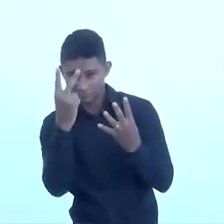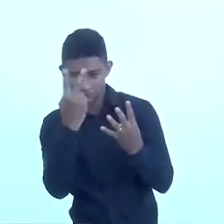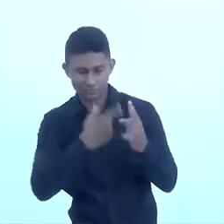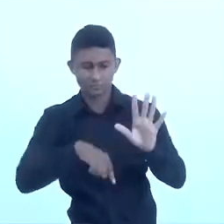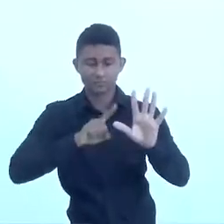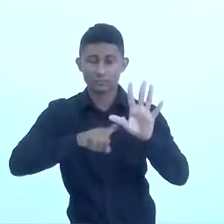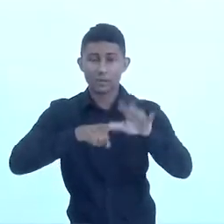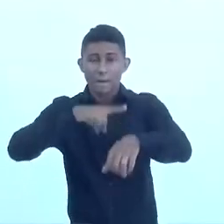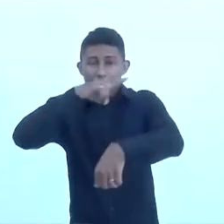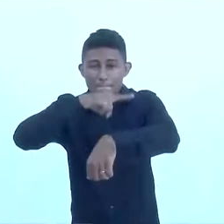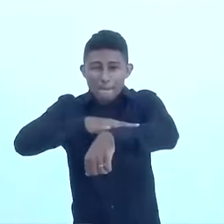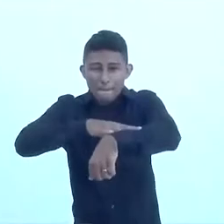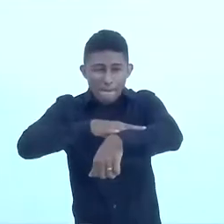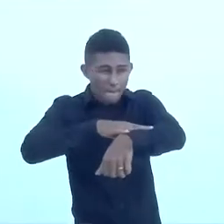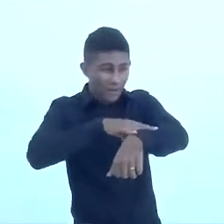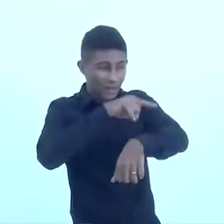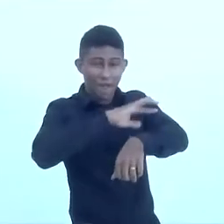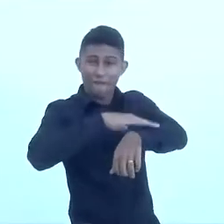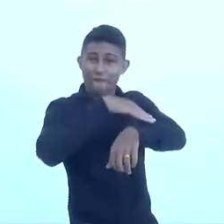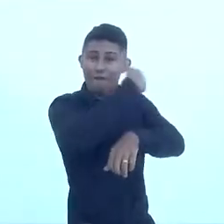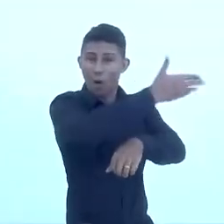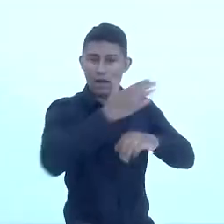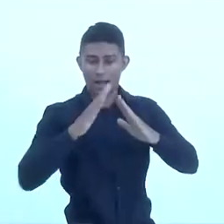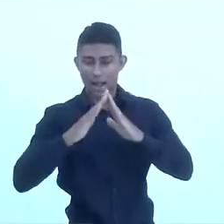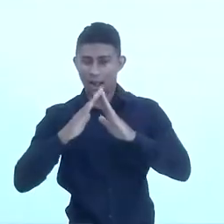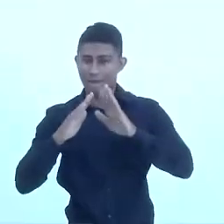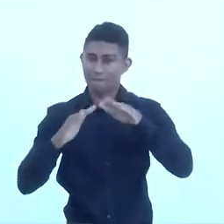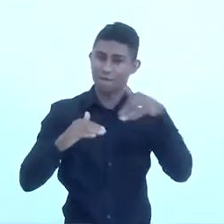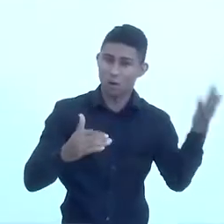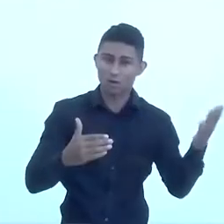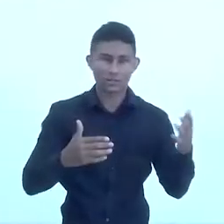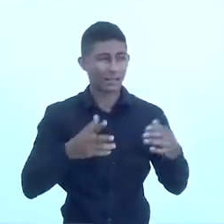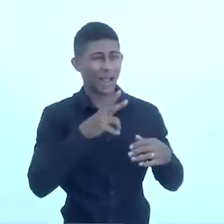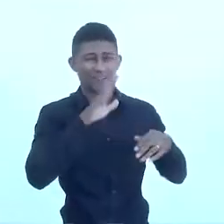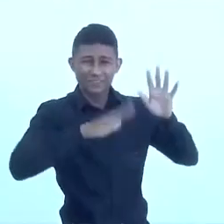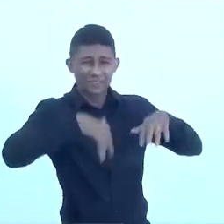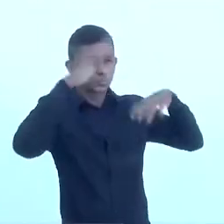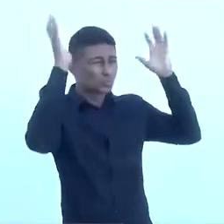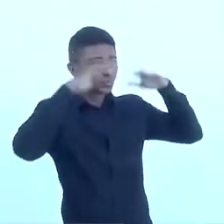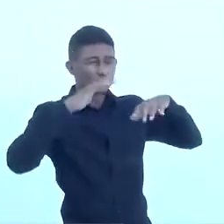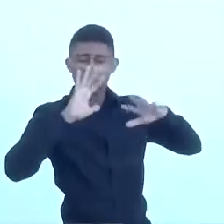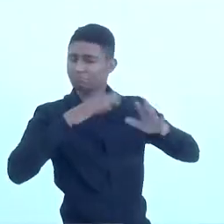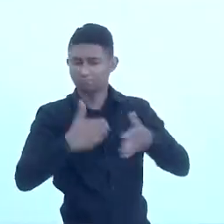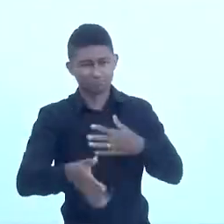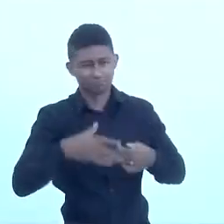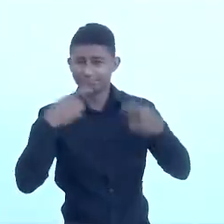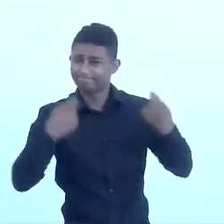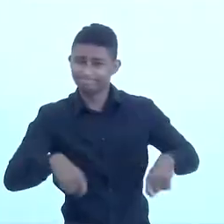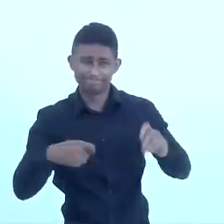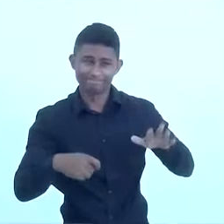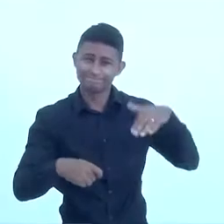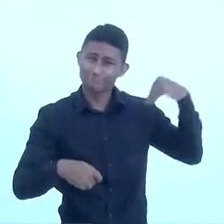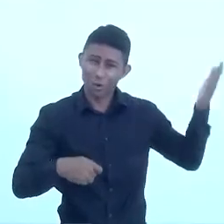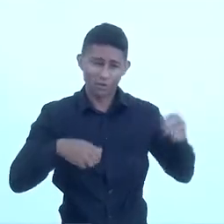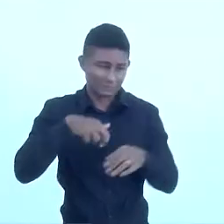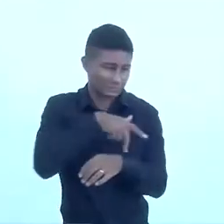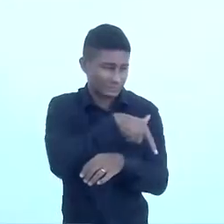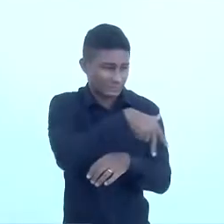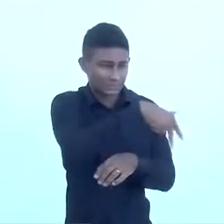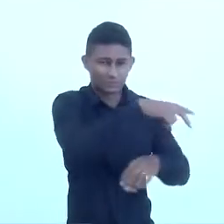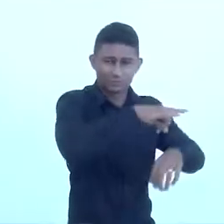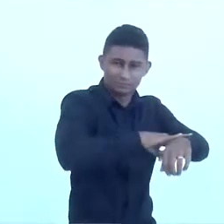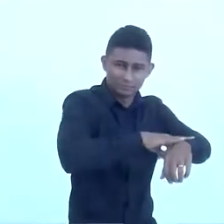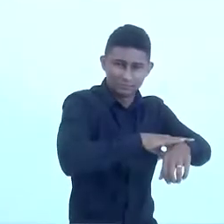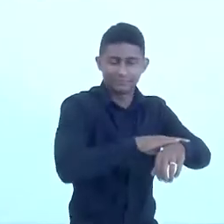privada, fora da casa. Se chovia, você tinha que ir lá. Mas, nesse lugarzinho ali, tinha galinhas no